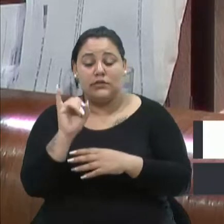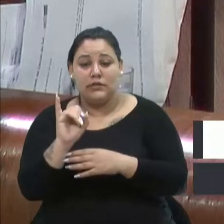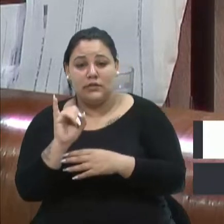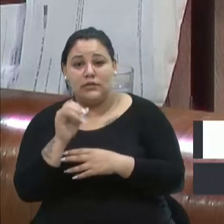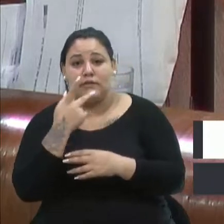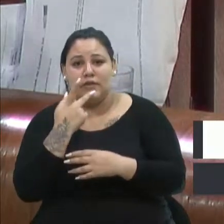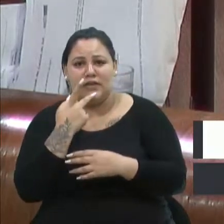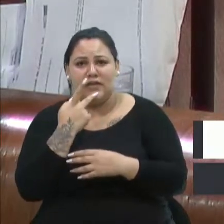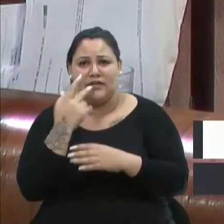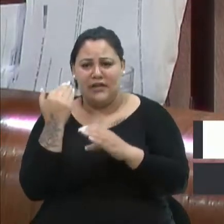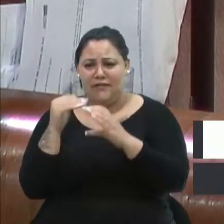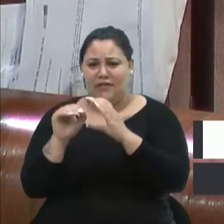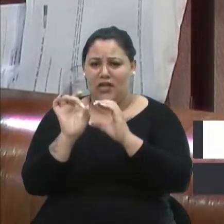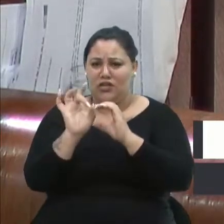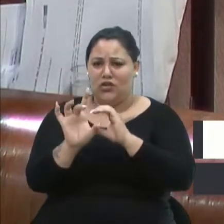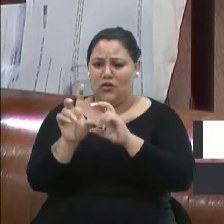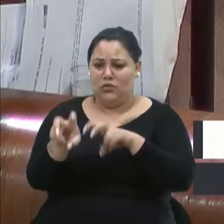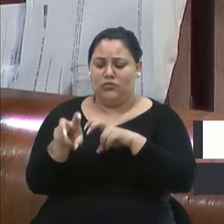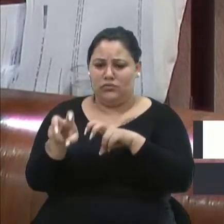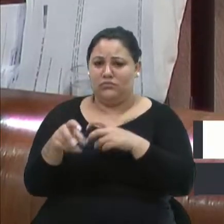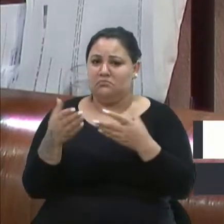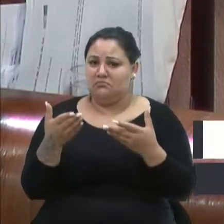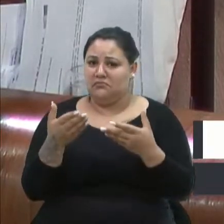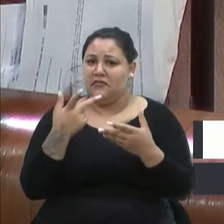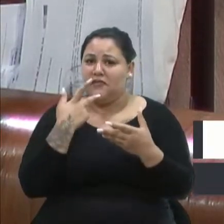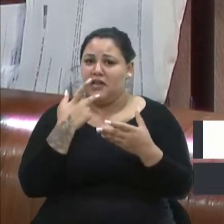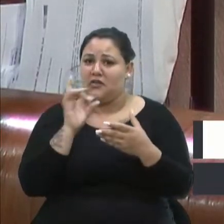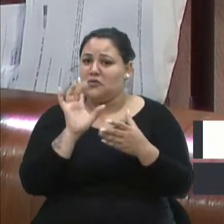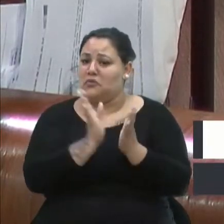eu não escutei, falaram só para a Comissão da Agricultura.